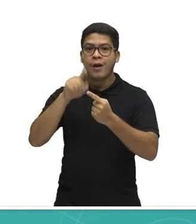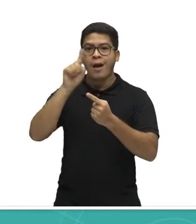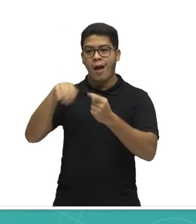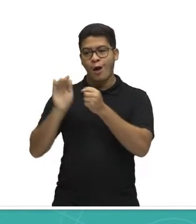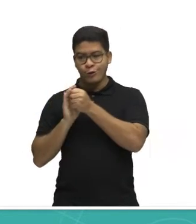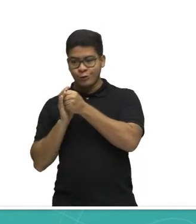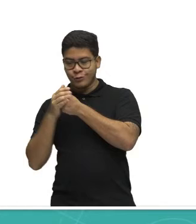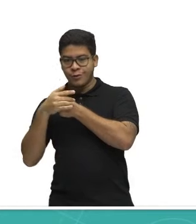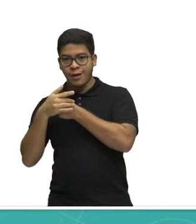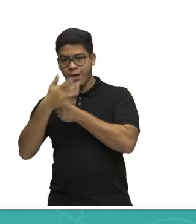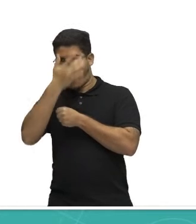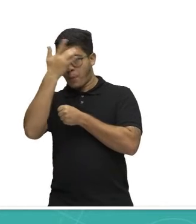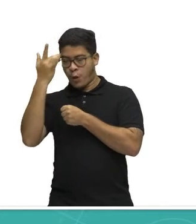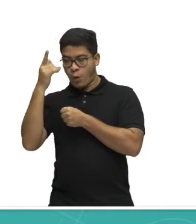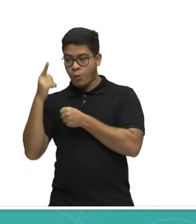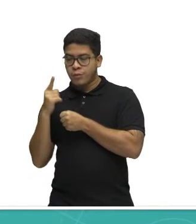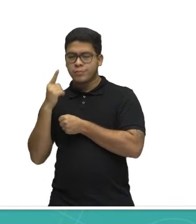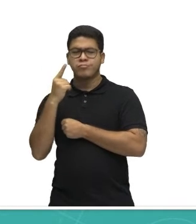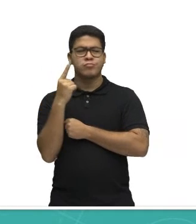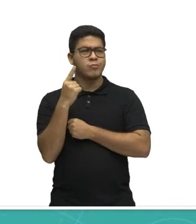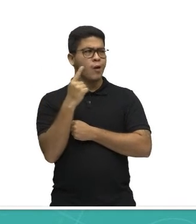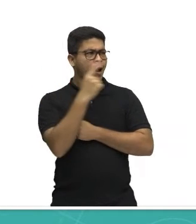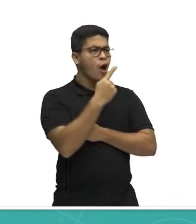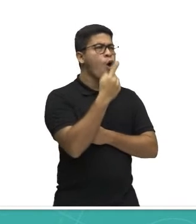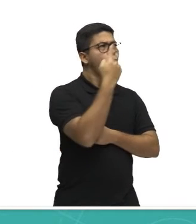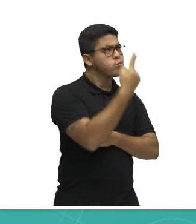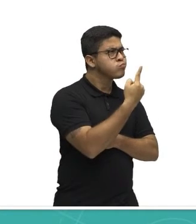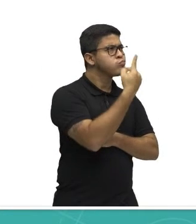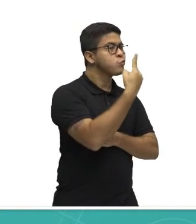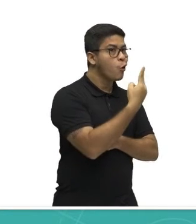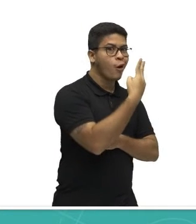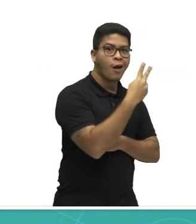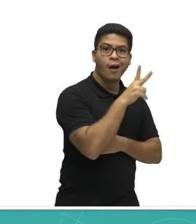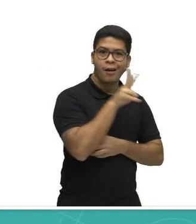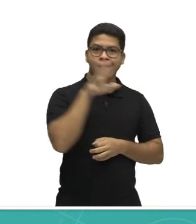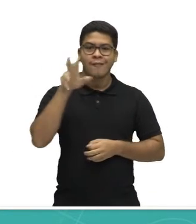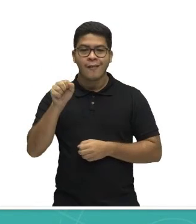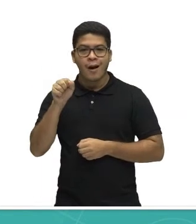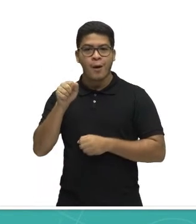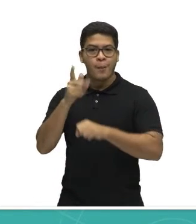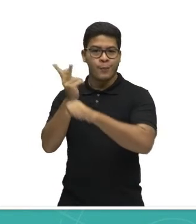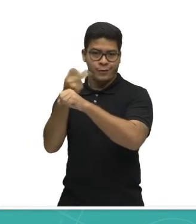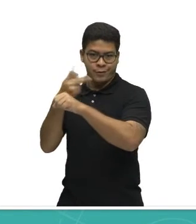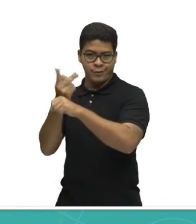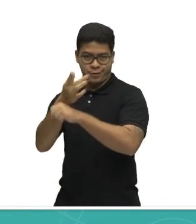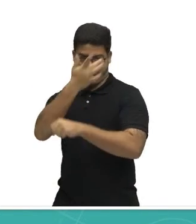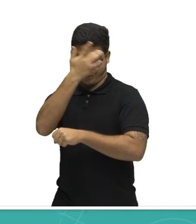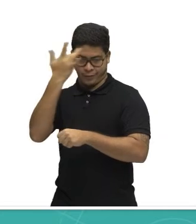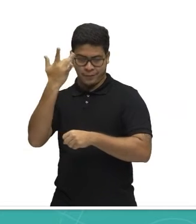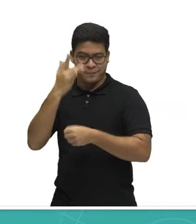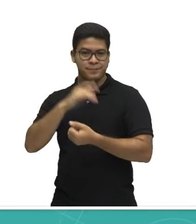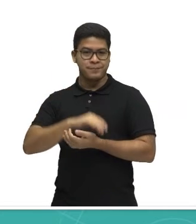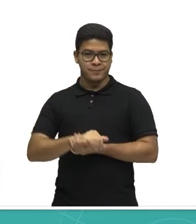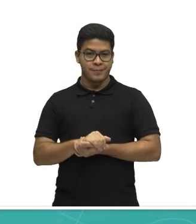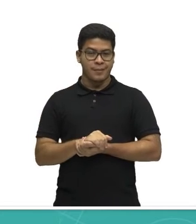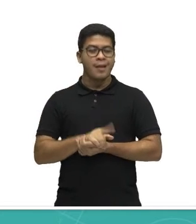pela criança que está procurando. Eu tenho certeza que todos vocês já brincaram de pega-pega, principalmente quando eram crianças. As